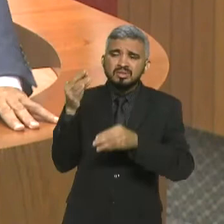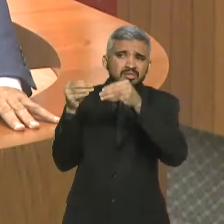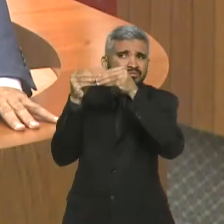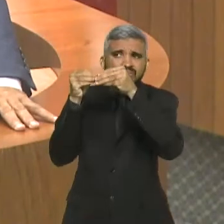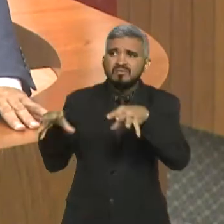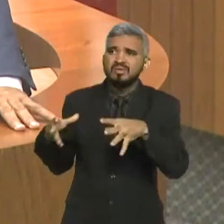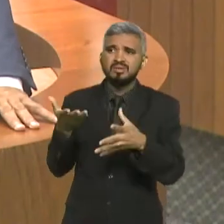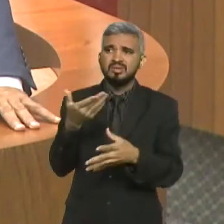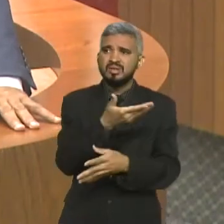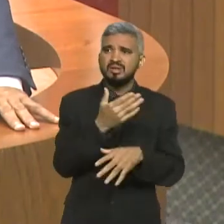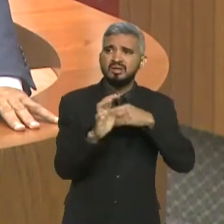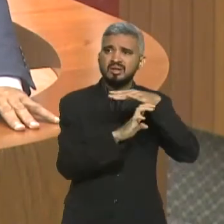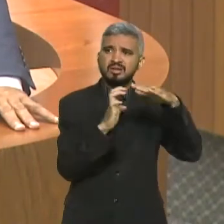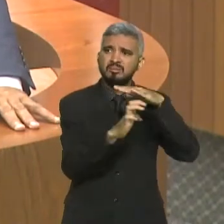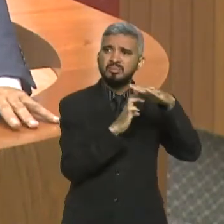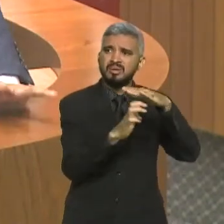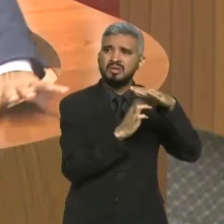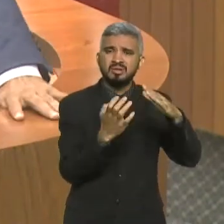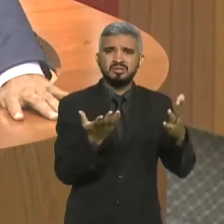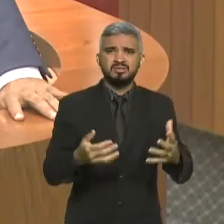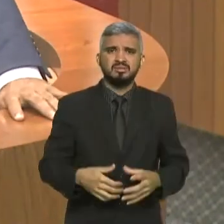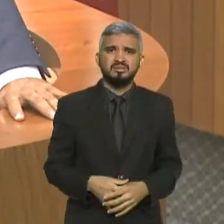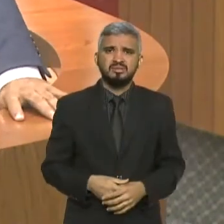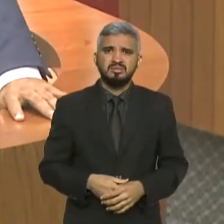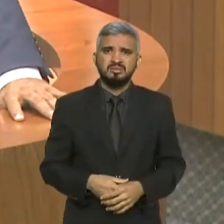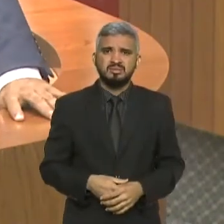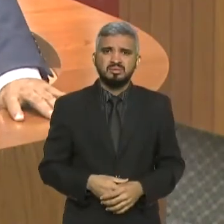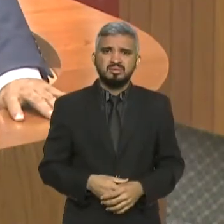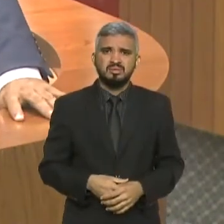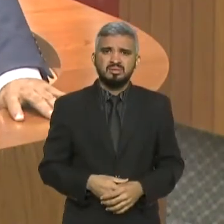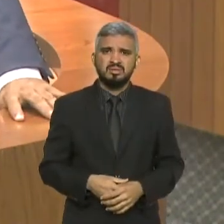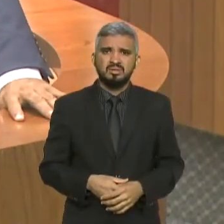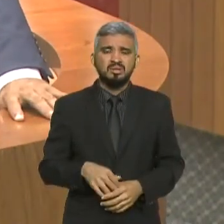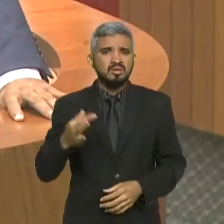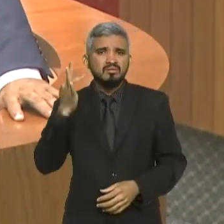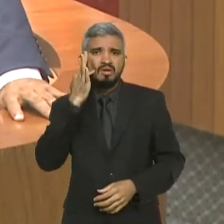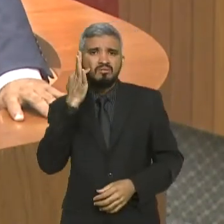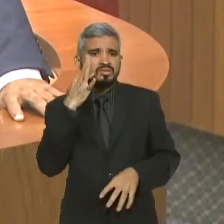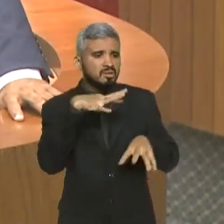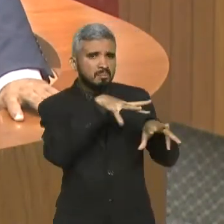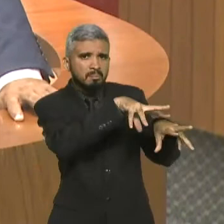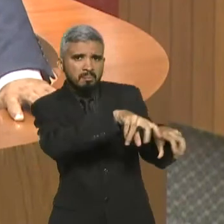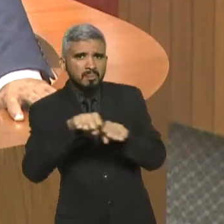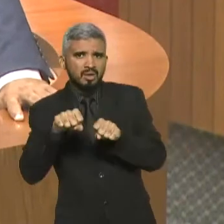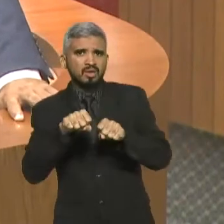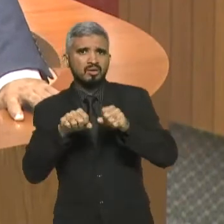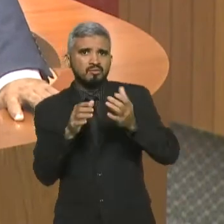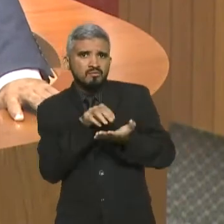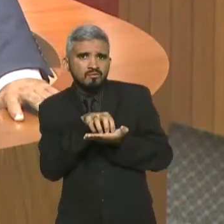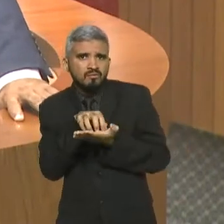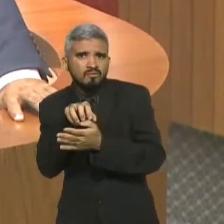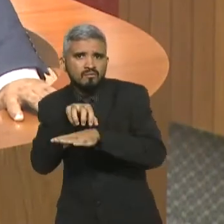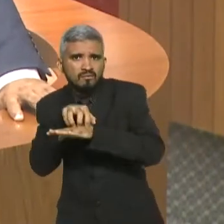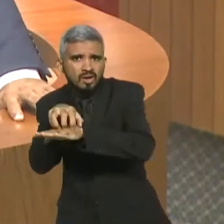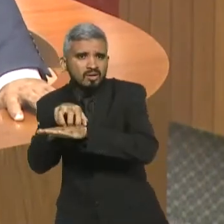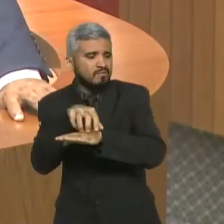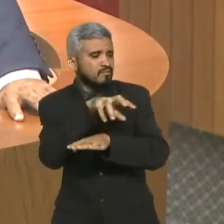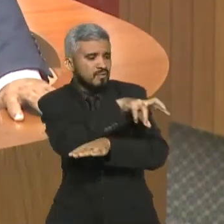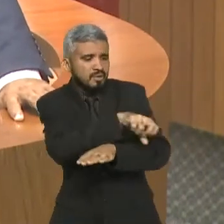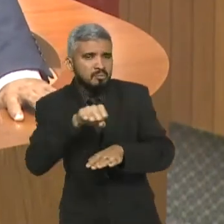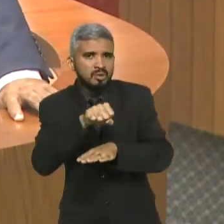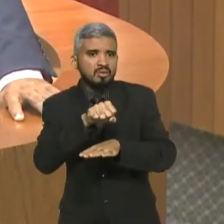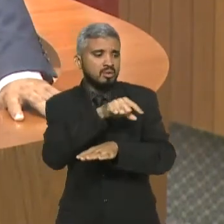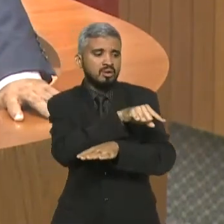empresa. Tomou os fés, tomou os bens da empresa, a empresa com dívidas de